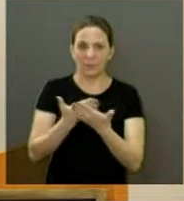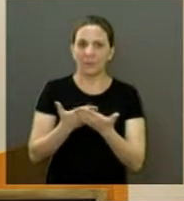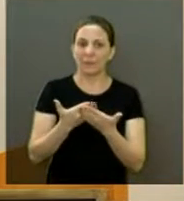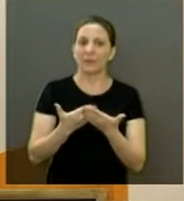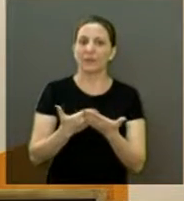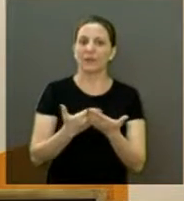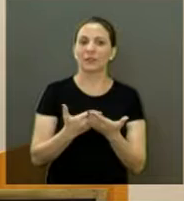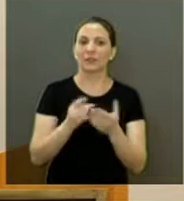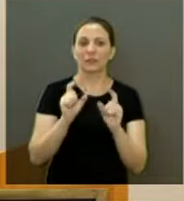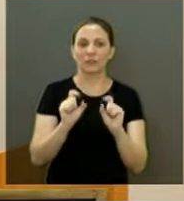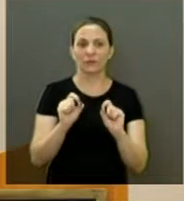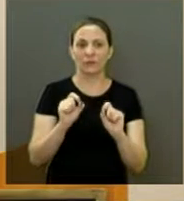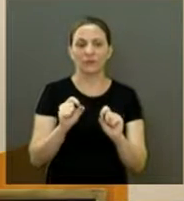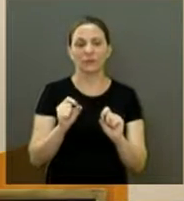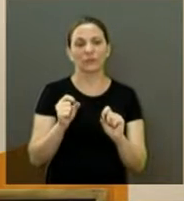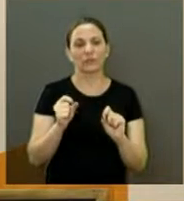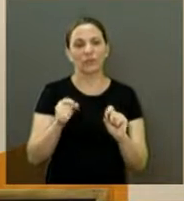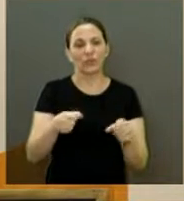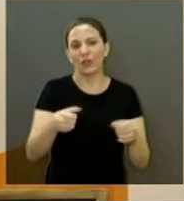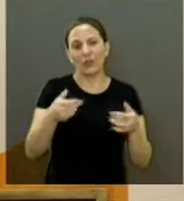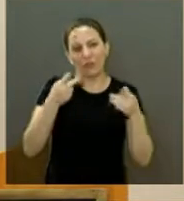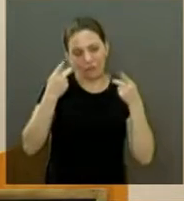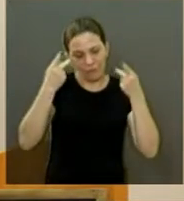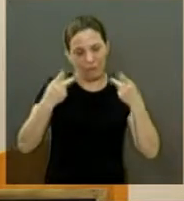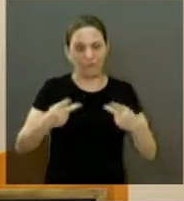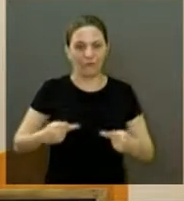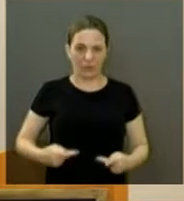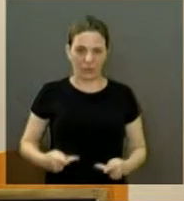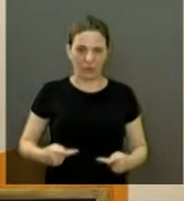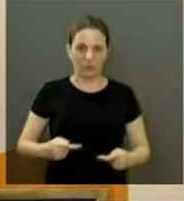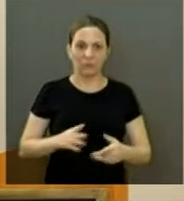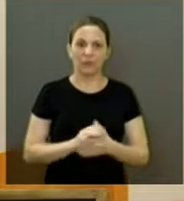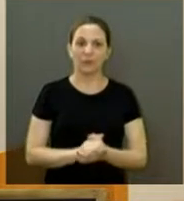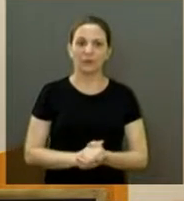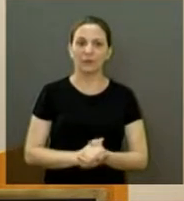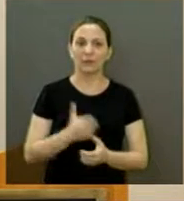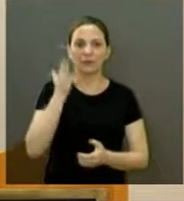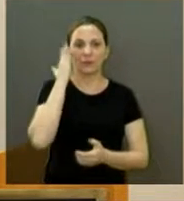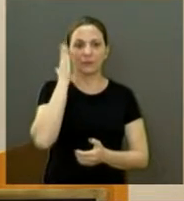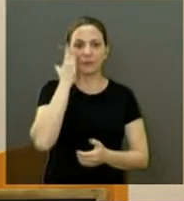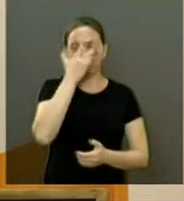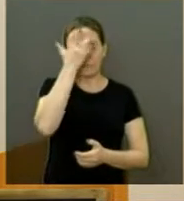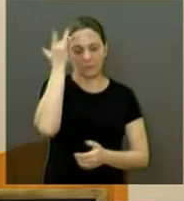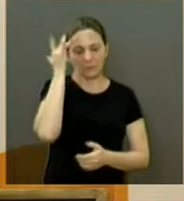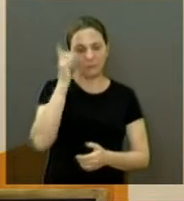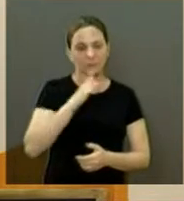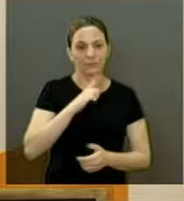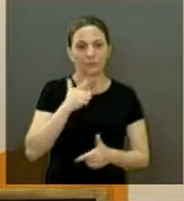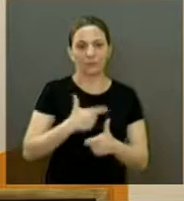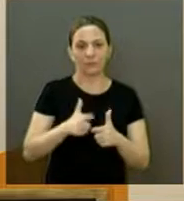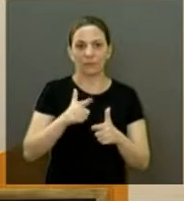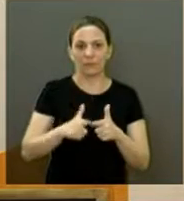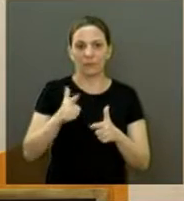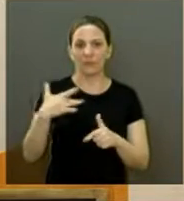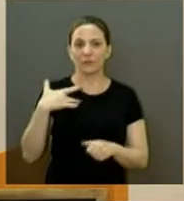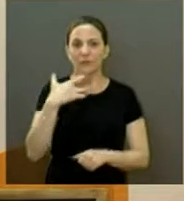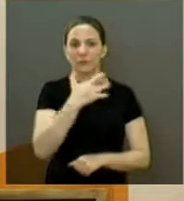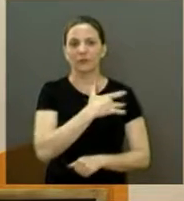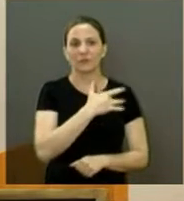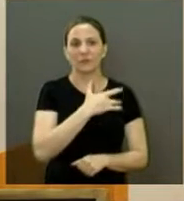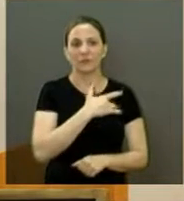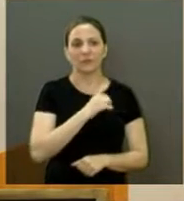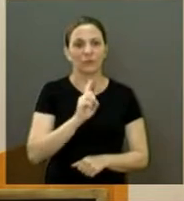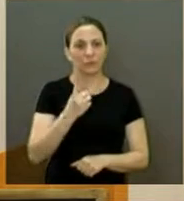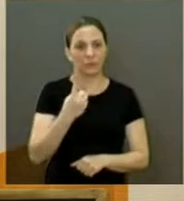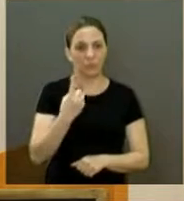geralmente motora né isso a gente sabe que essas pessoas que têm os problemas de saúde não é só um dia é